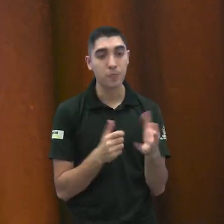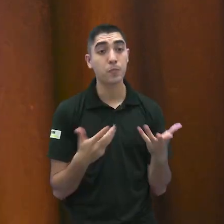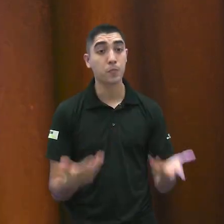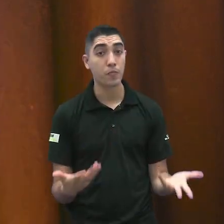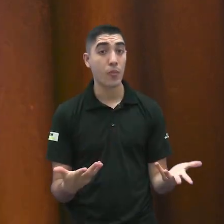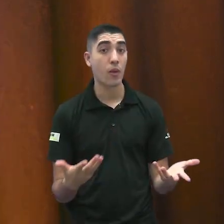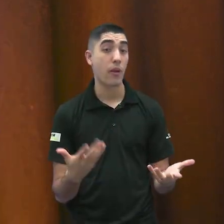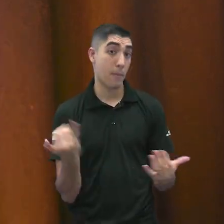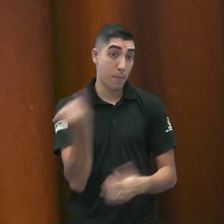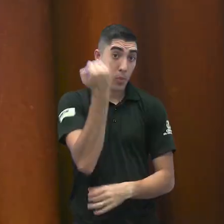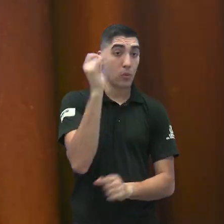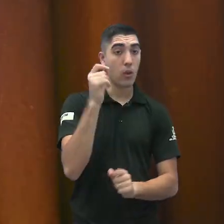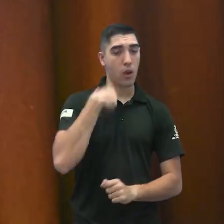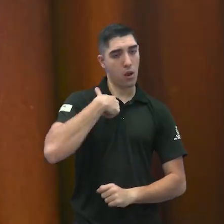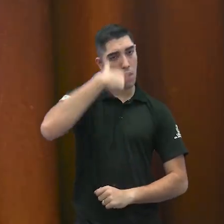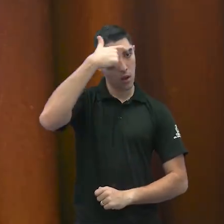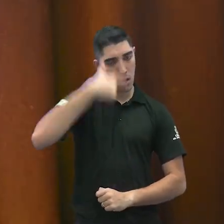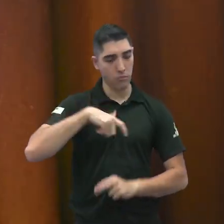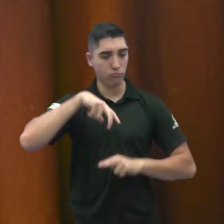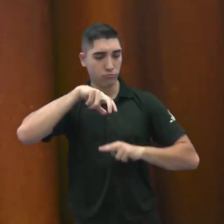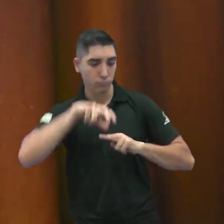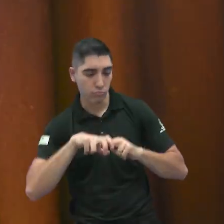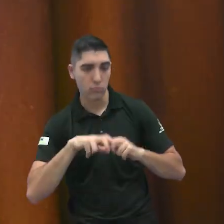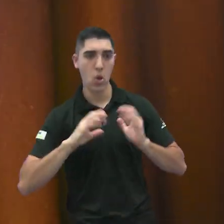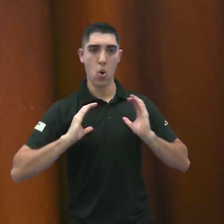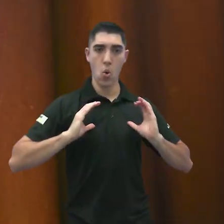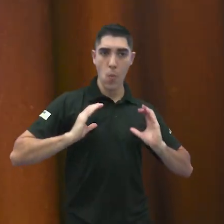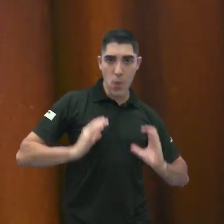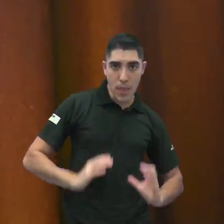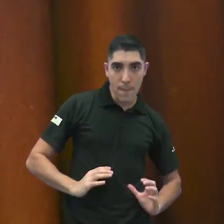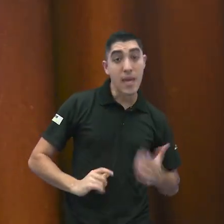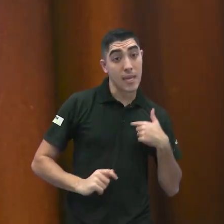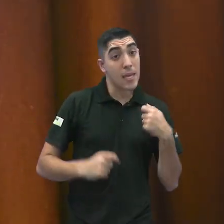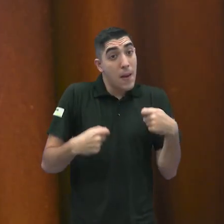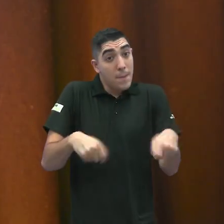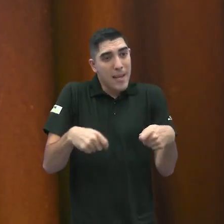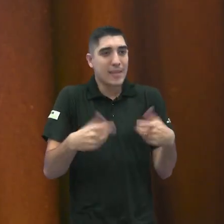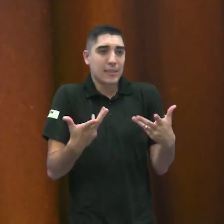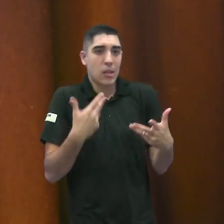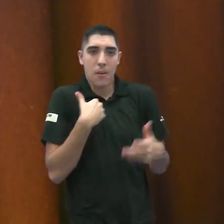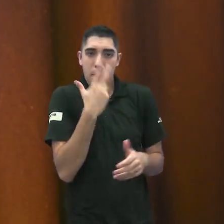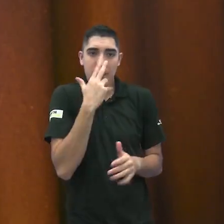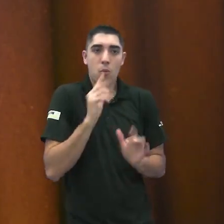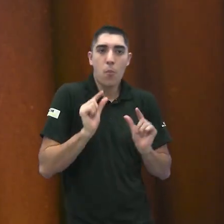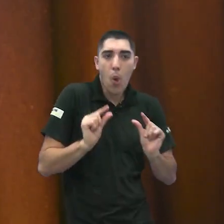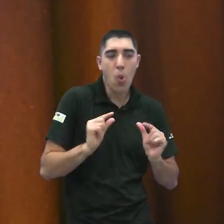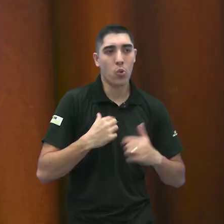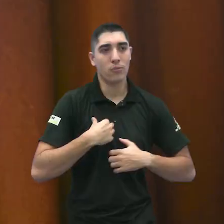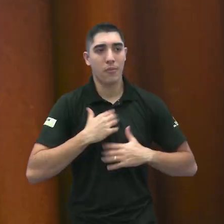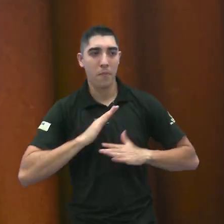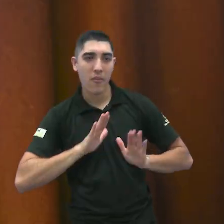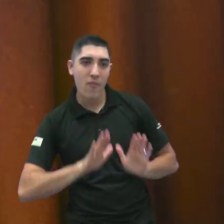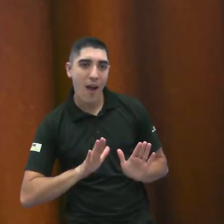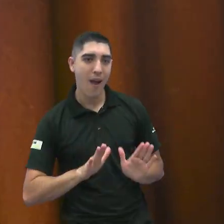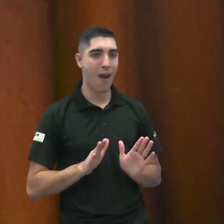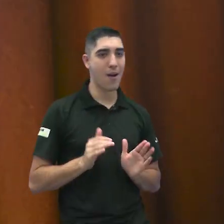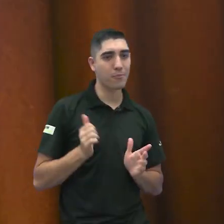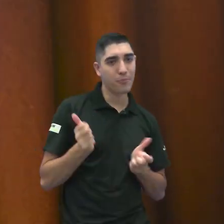É importante que eu me comporte de uma maneira um pouco mais extrovertida, para que eu consiga,